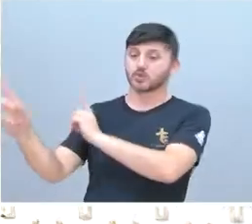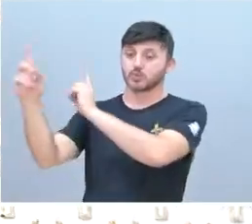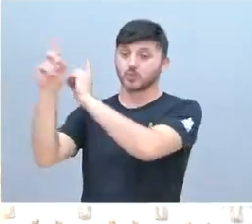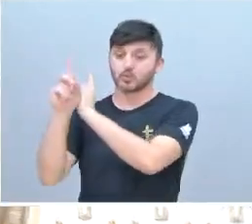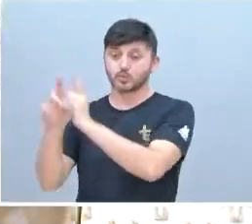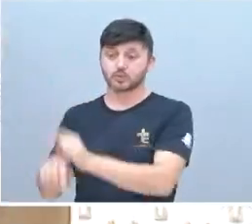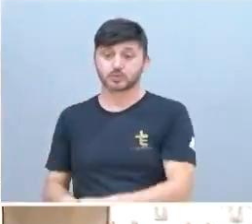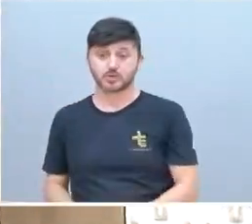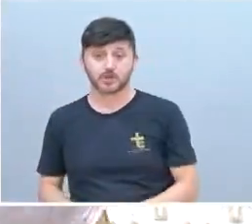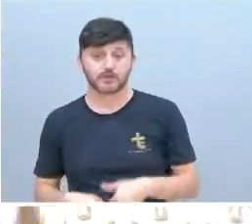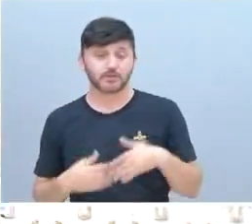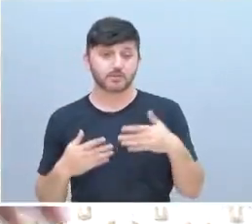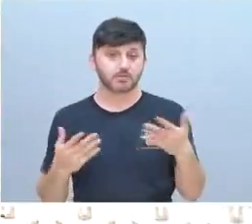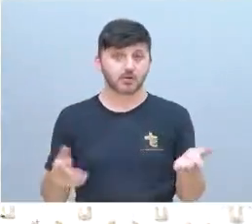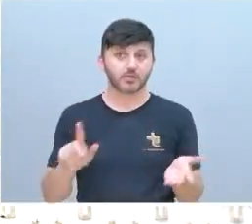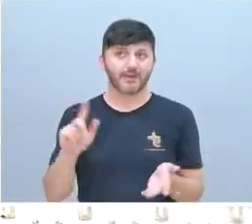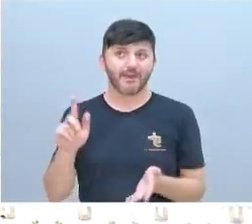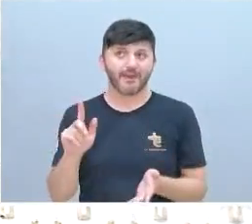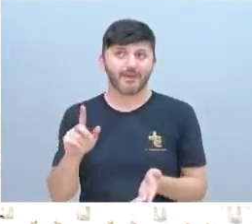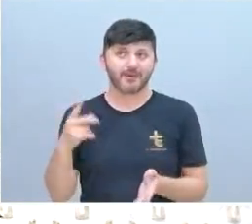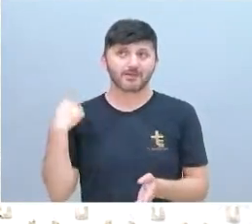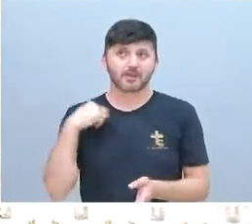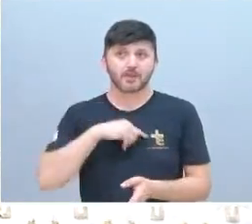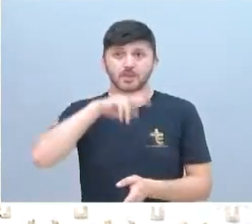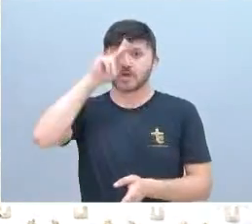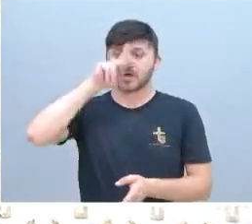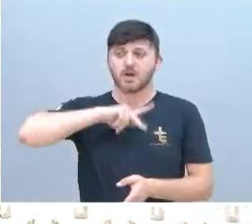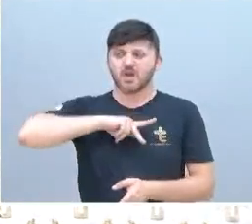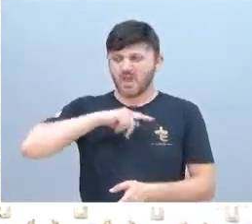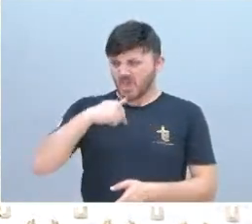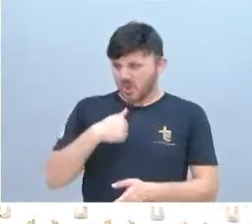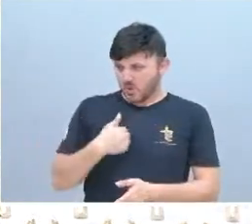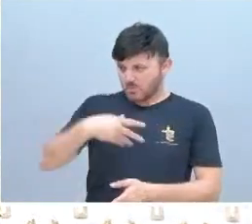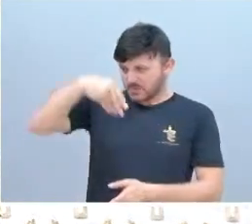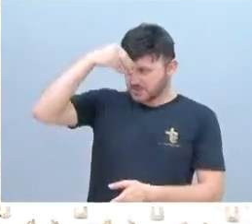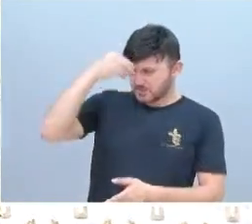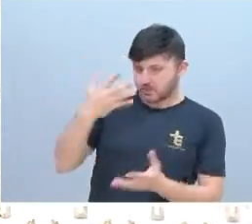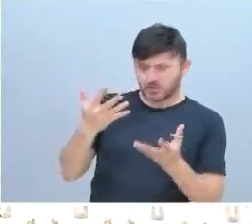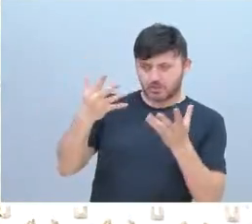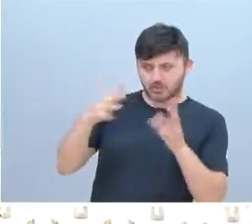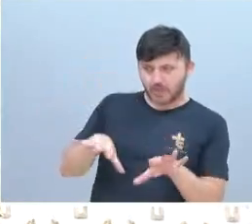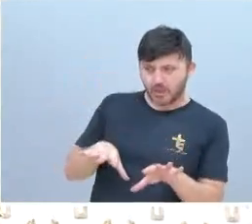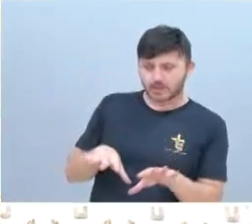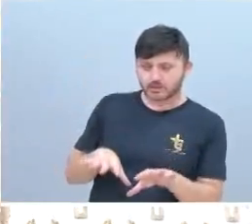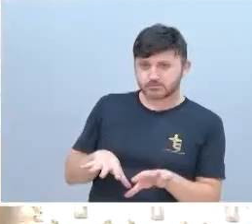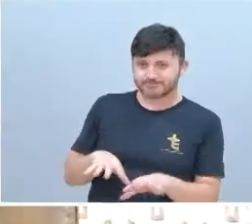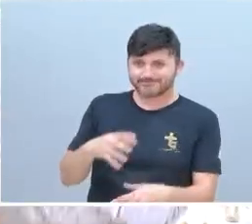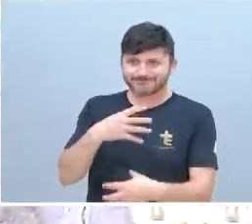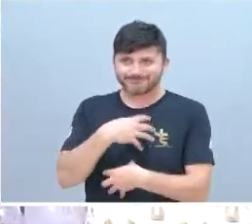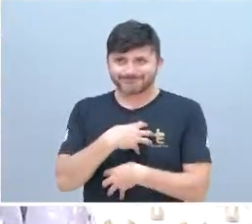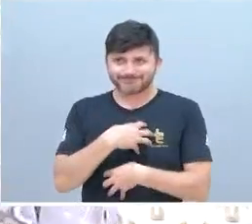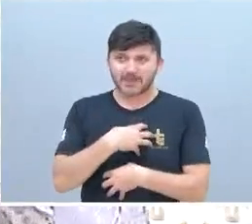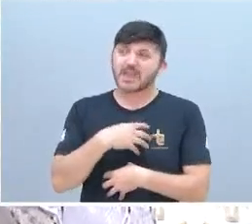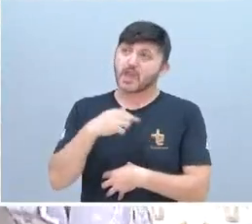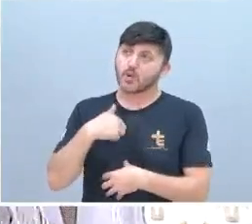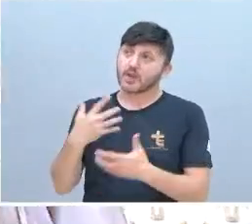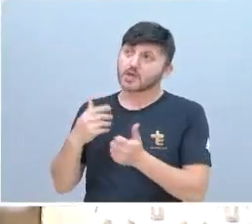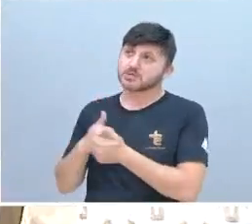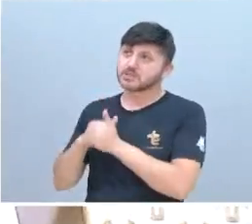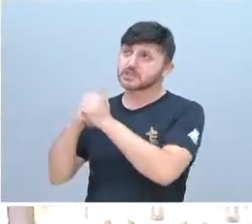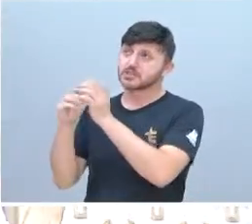Então, não é uma escolha querer ou não ser batizado, no sentido de que quero seguir